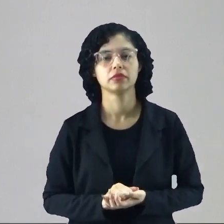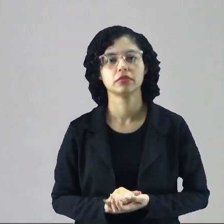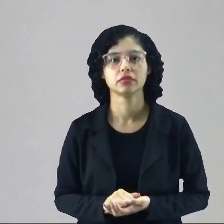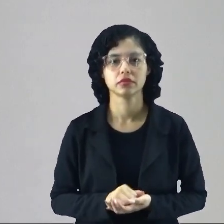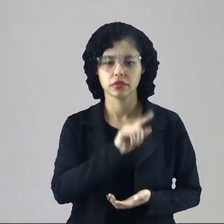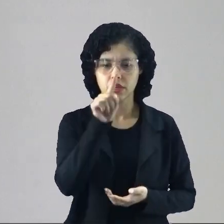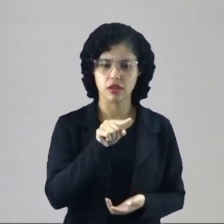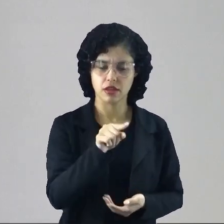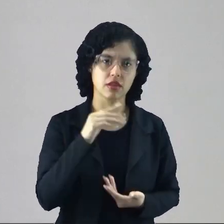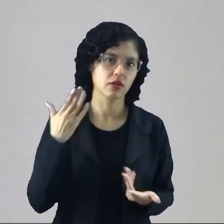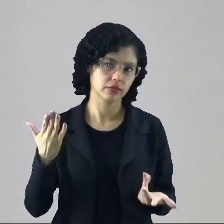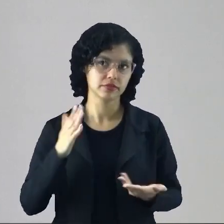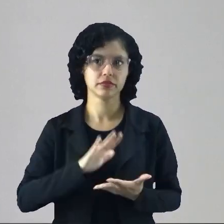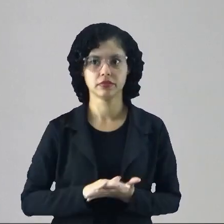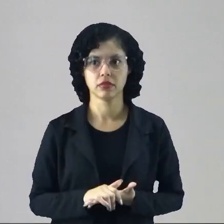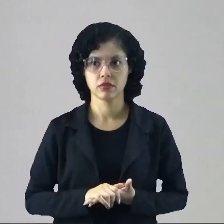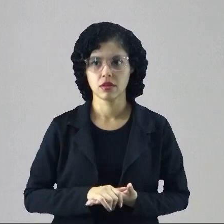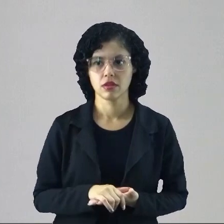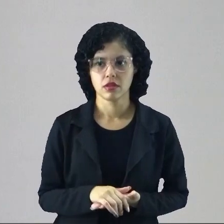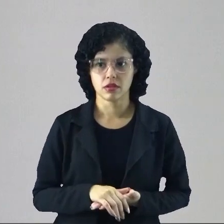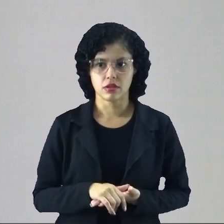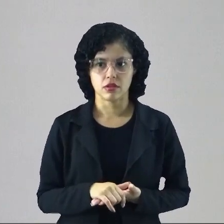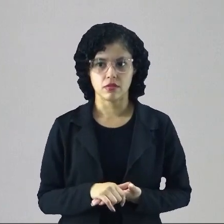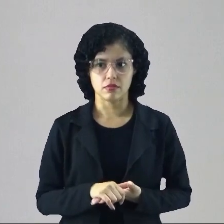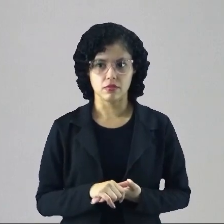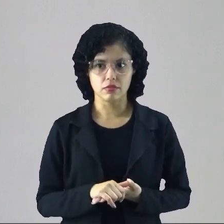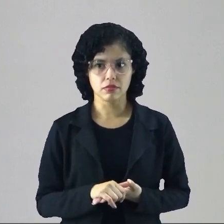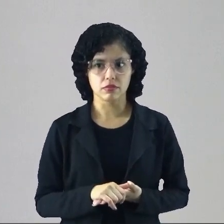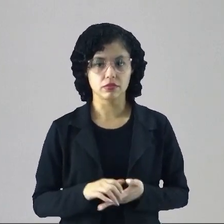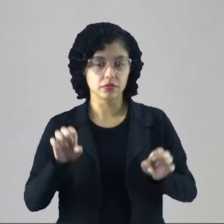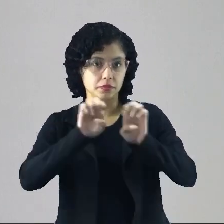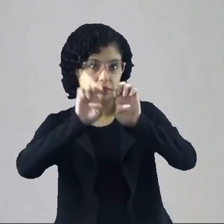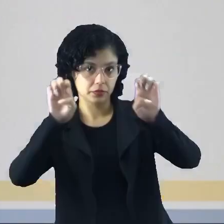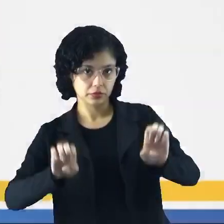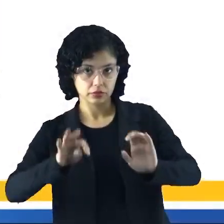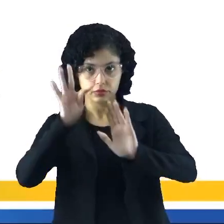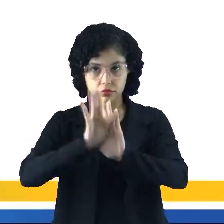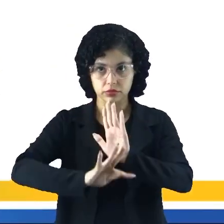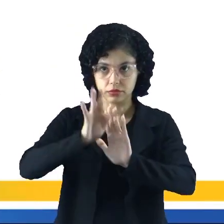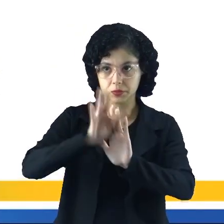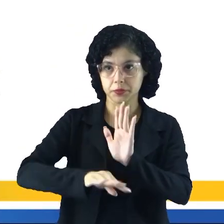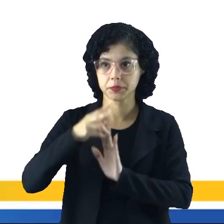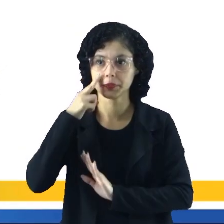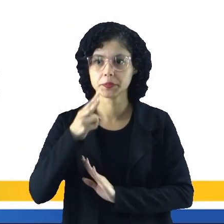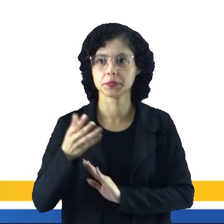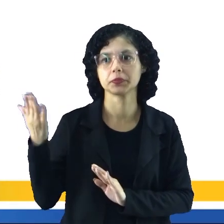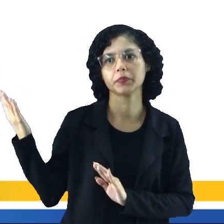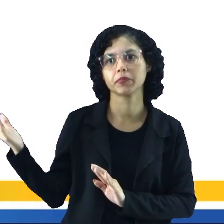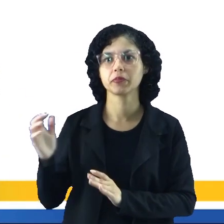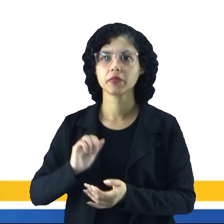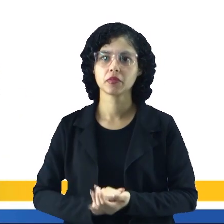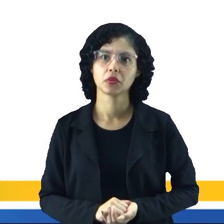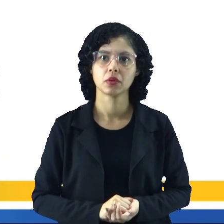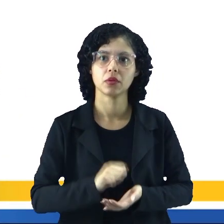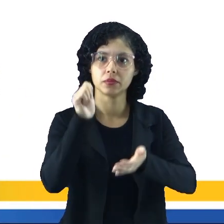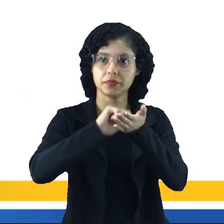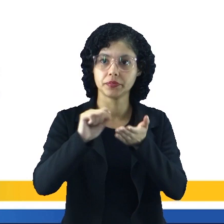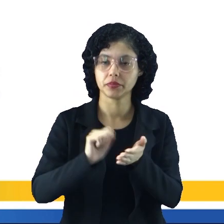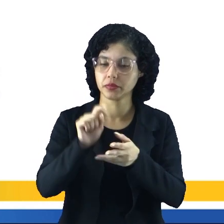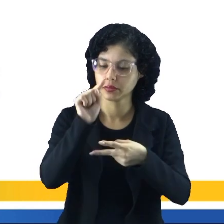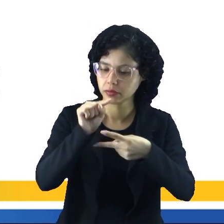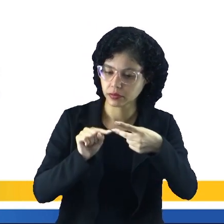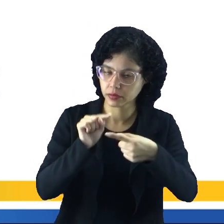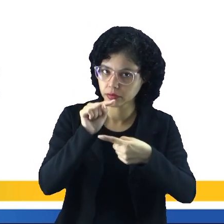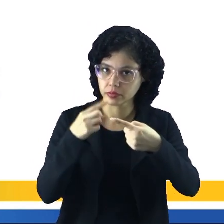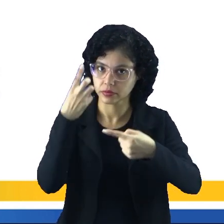prerrogativa né Vamos lá então a estrutura do texto vamos ver a dissertação ela